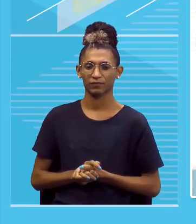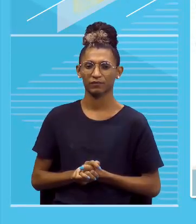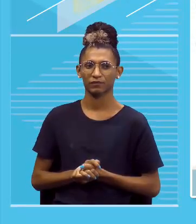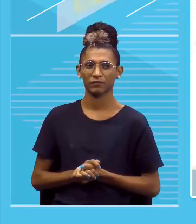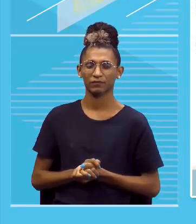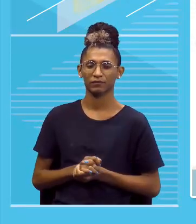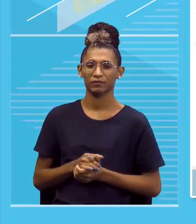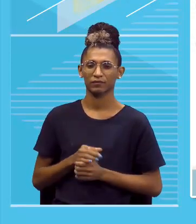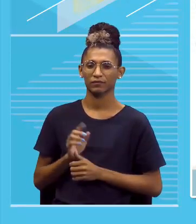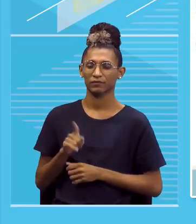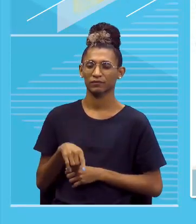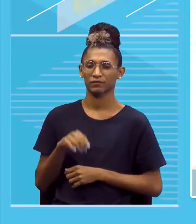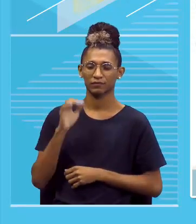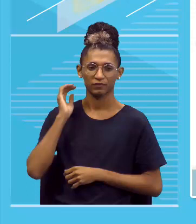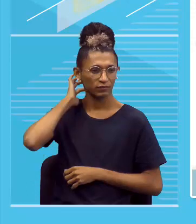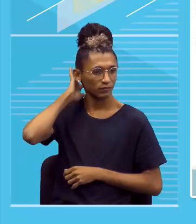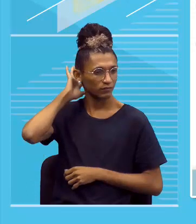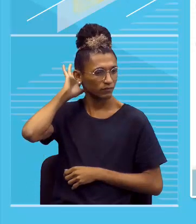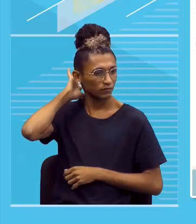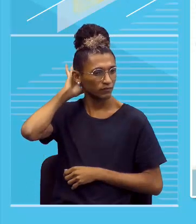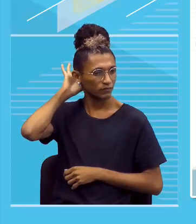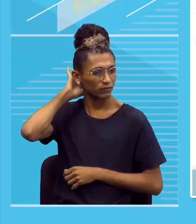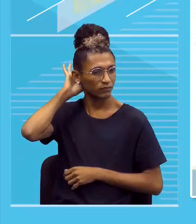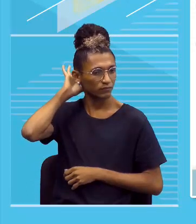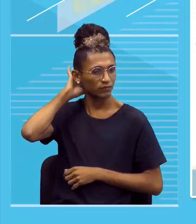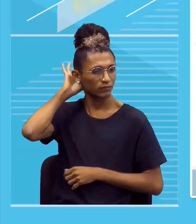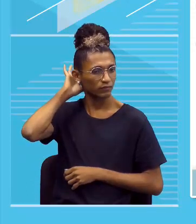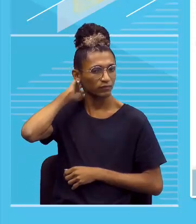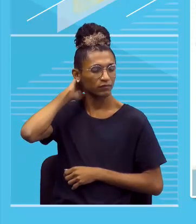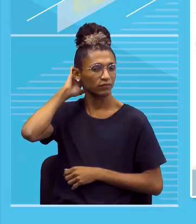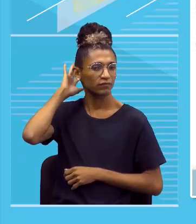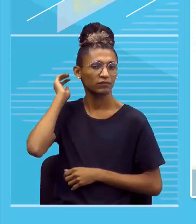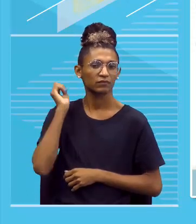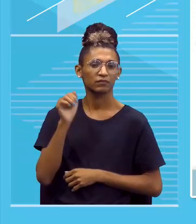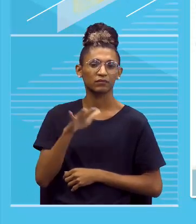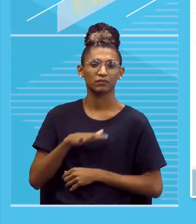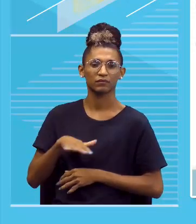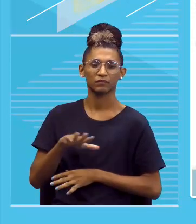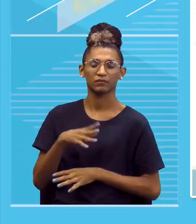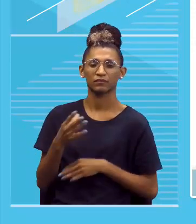isso é concentração de terra na mão de poucos